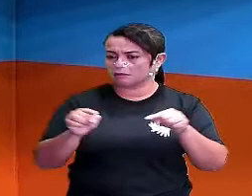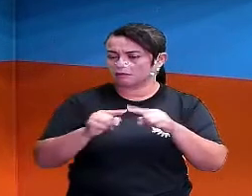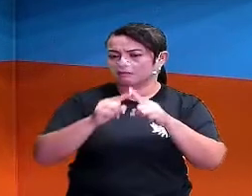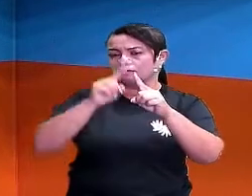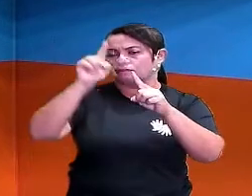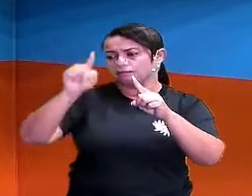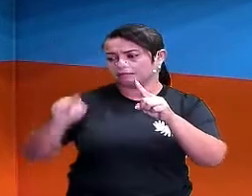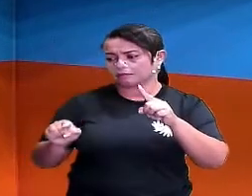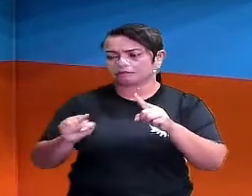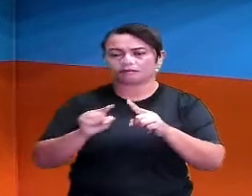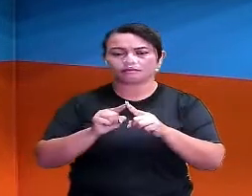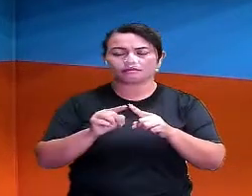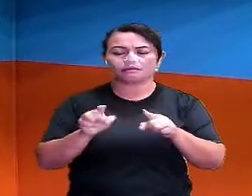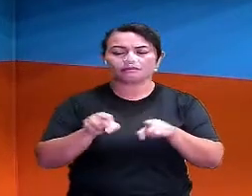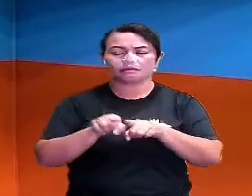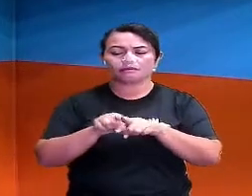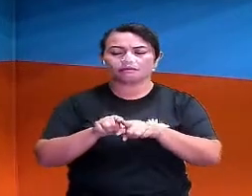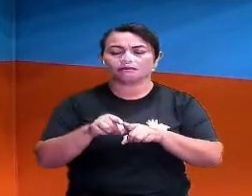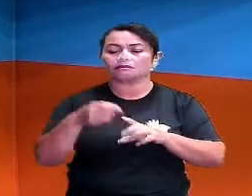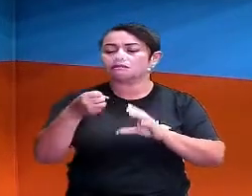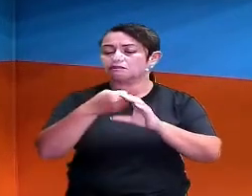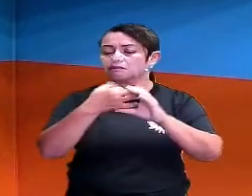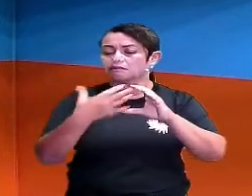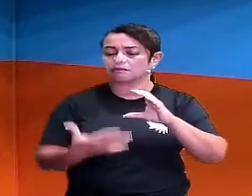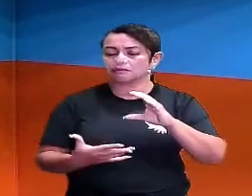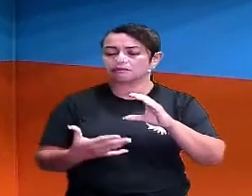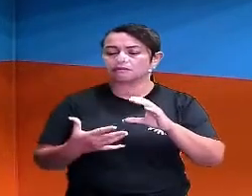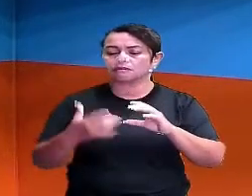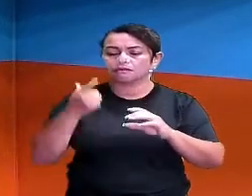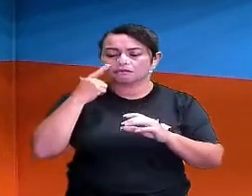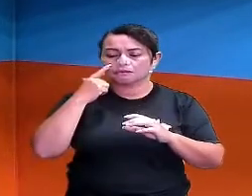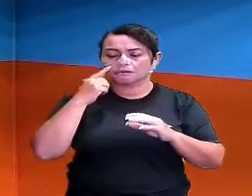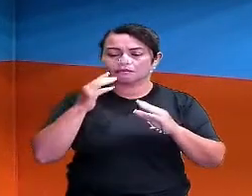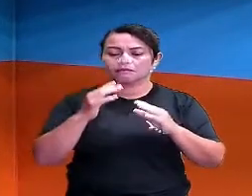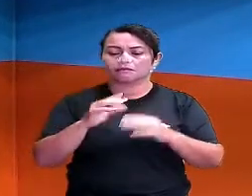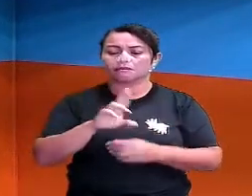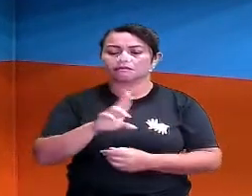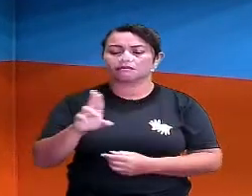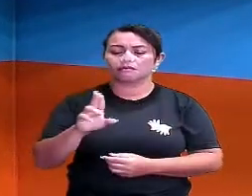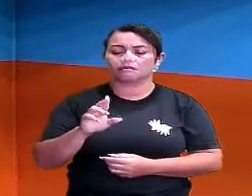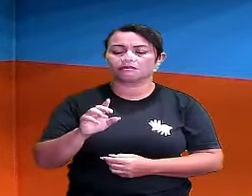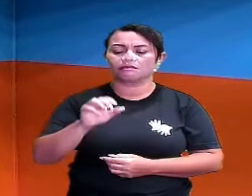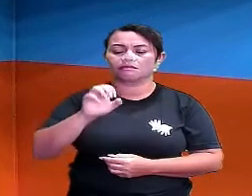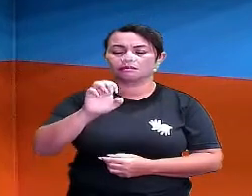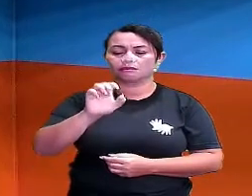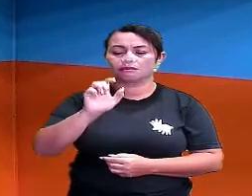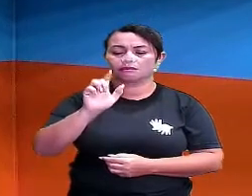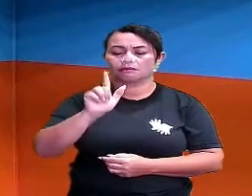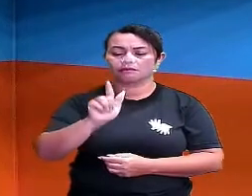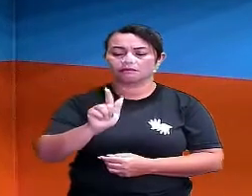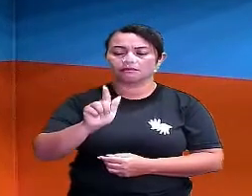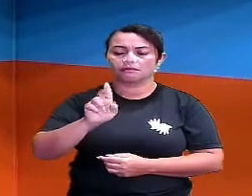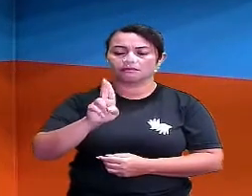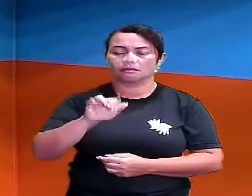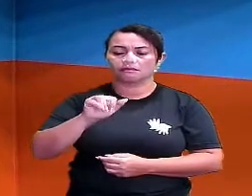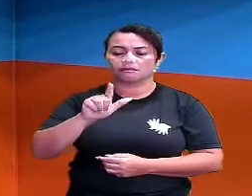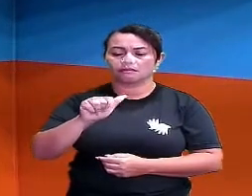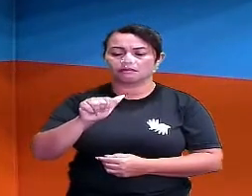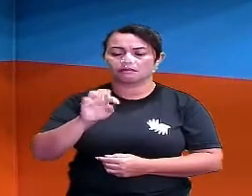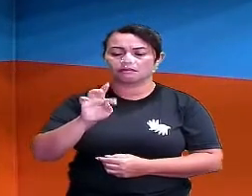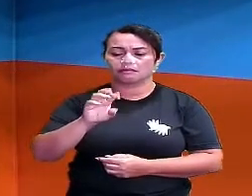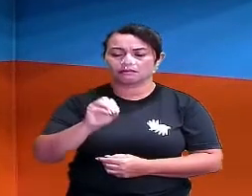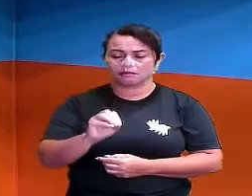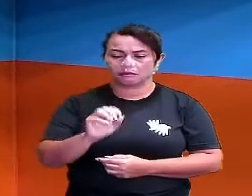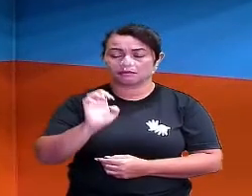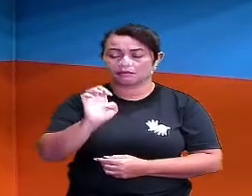podem ser classificados de acordo com as medidas de seus lados. Triângulo equilátero. Um triângulo equilátero possui